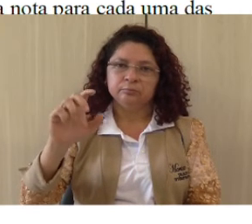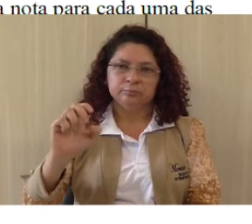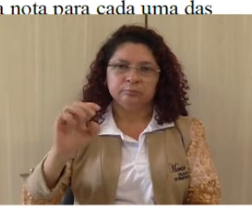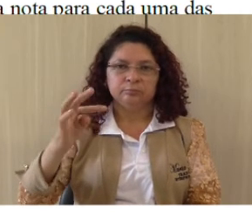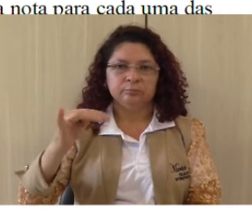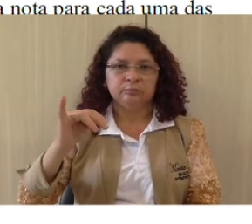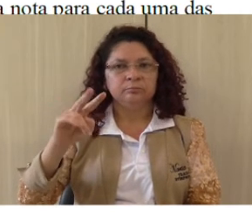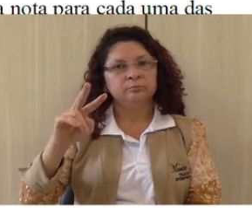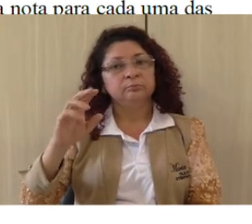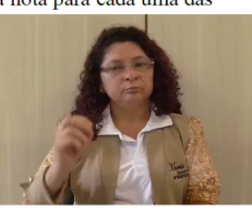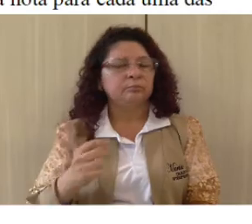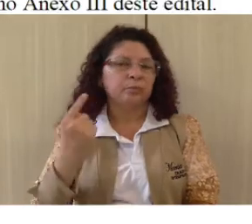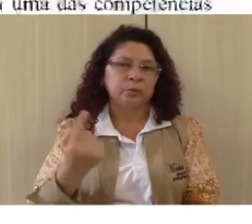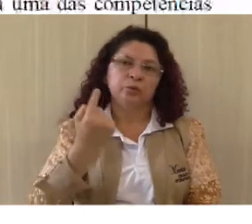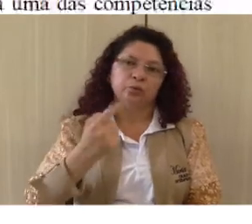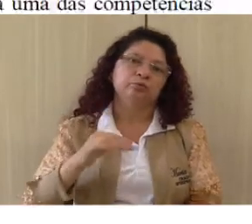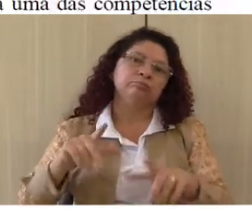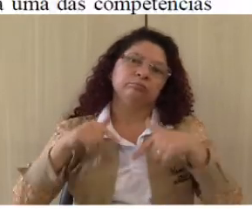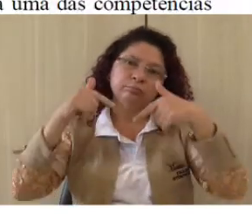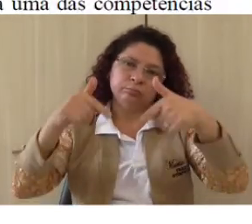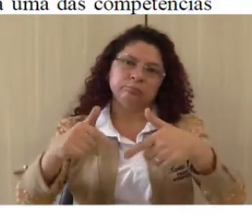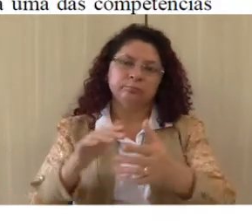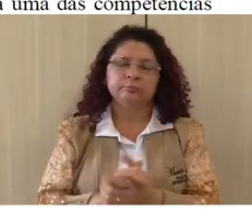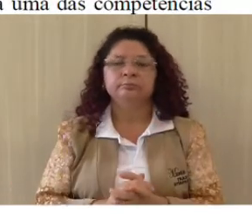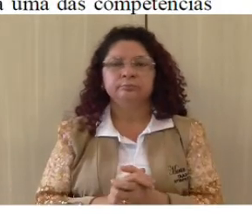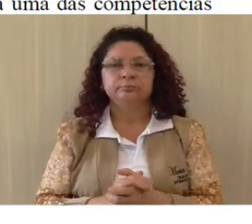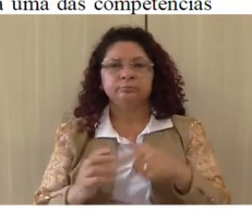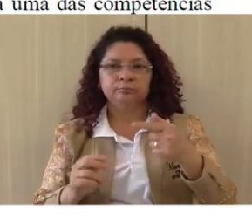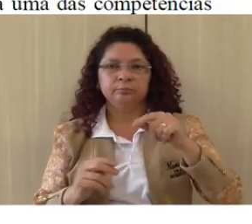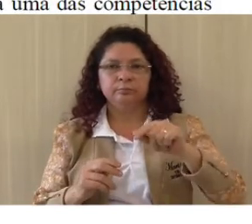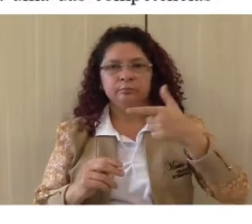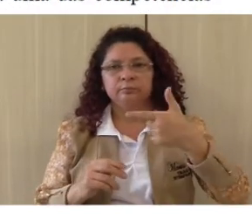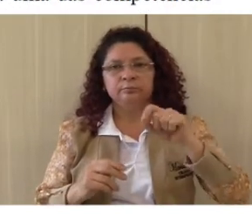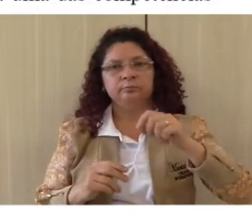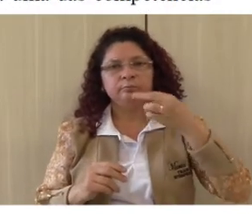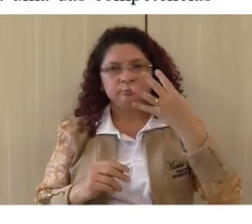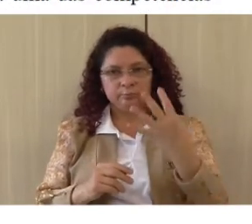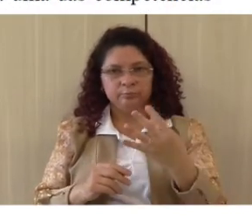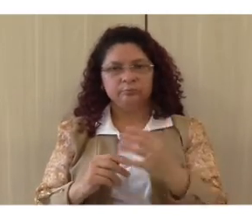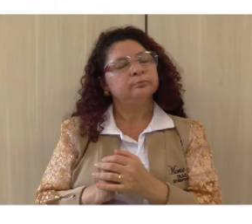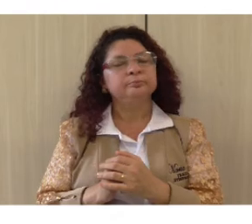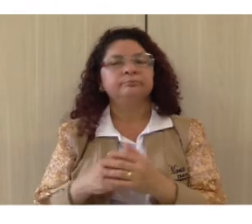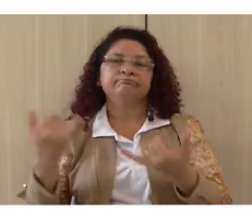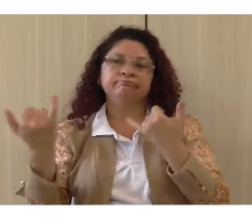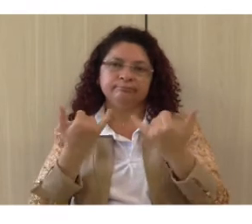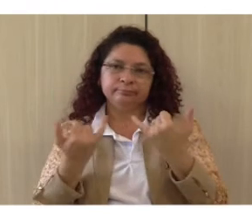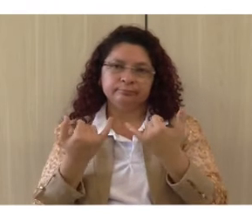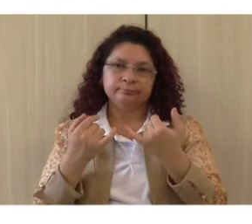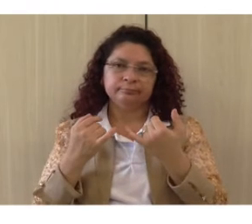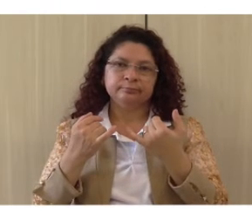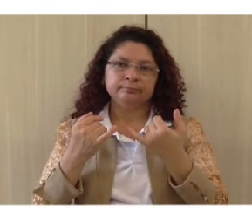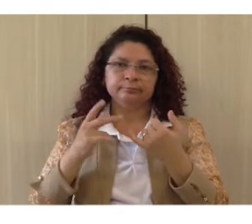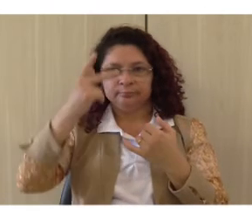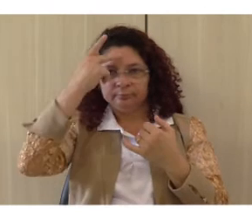cada disciplina já especificada. Item 7.2.4. No caso dos candidatos que concluíram o ensino